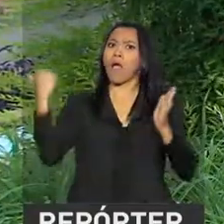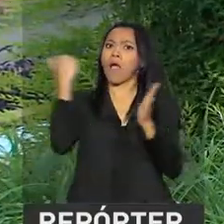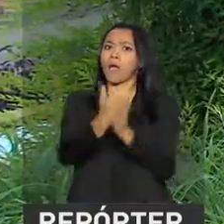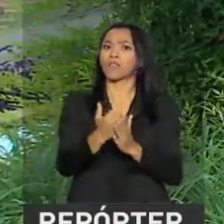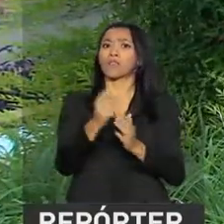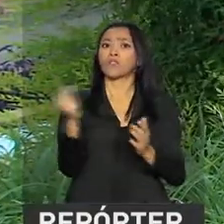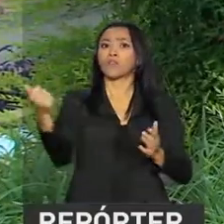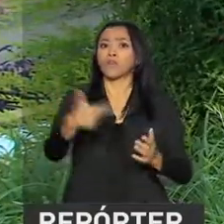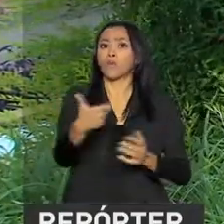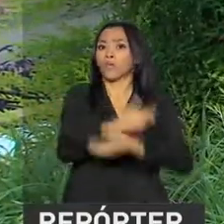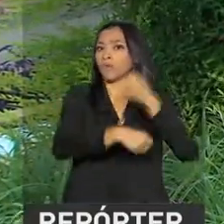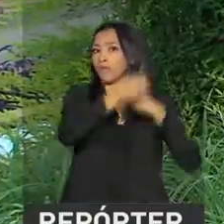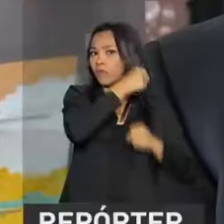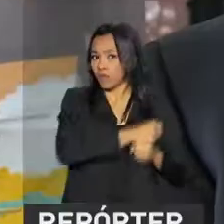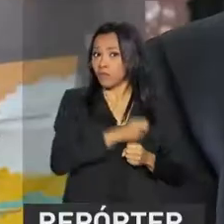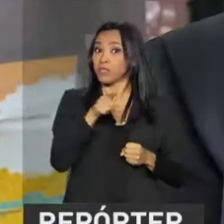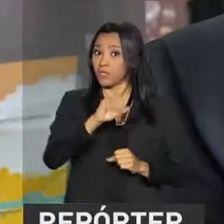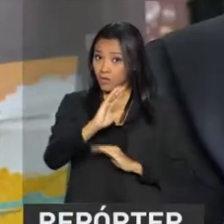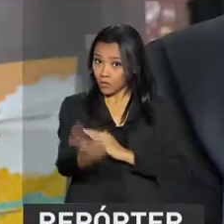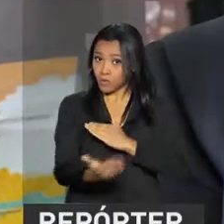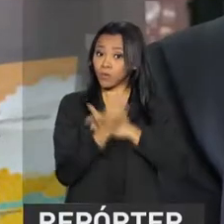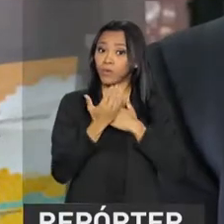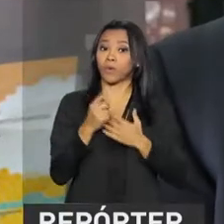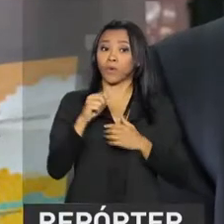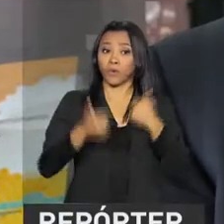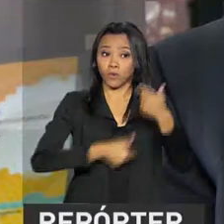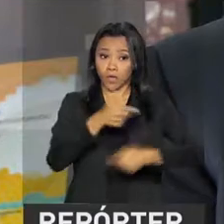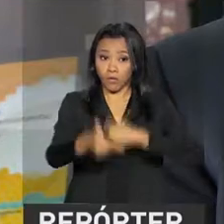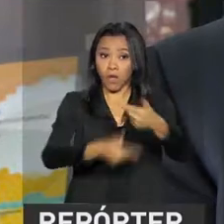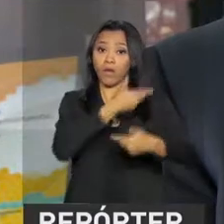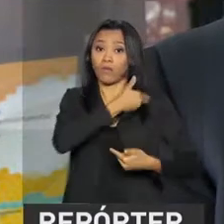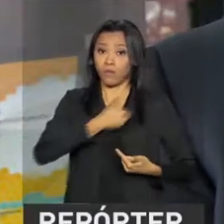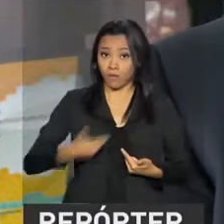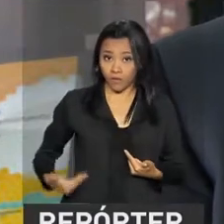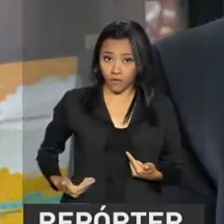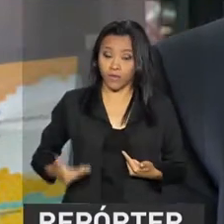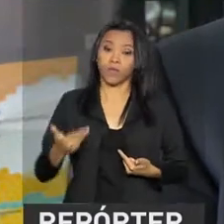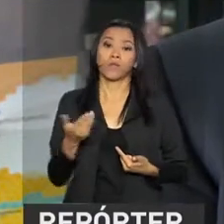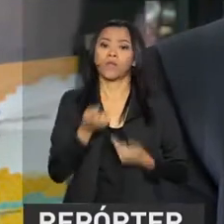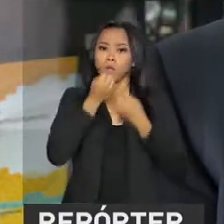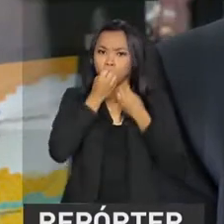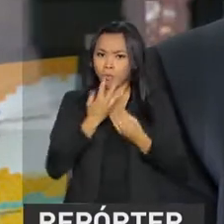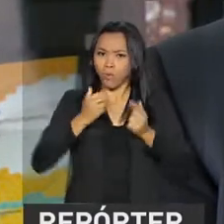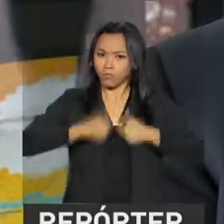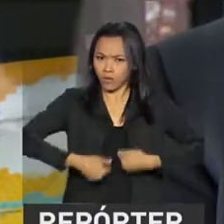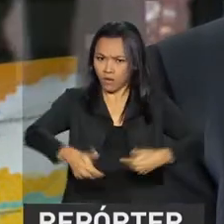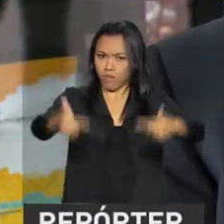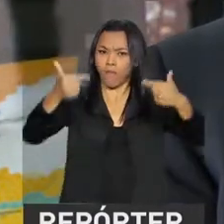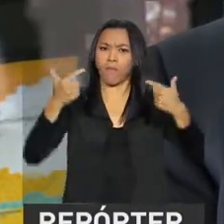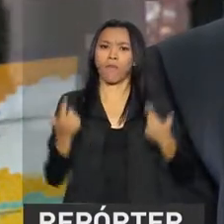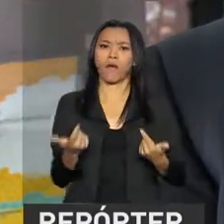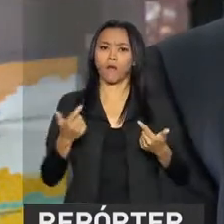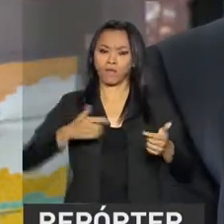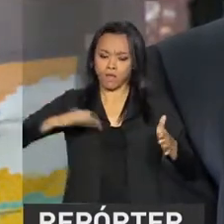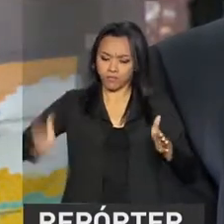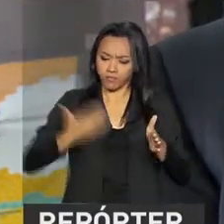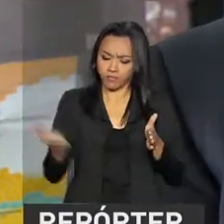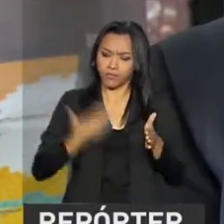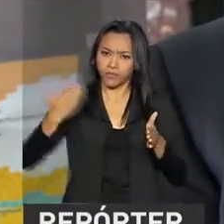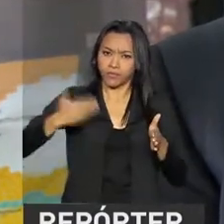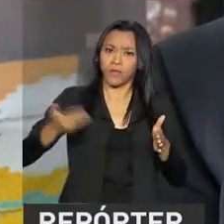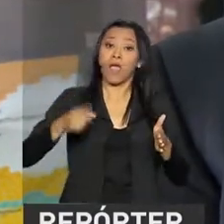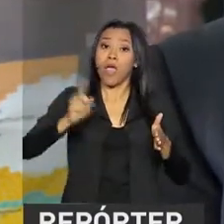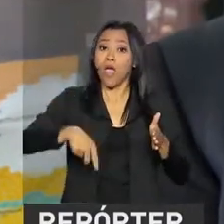contribuiu para o resultado a ação do governo de um lado ea eo bom desempenho da família agrícola foram os grandes